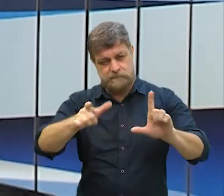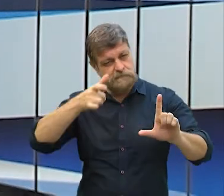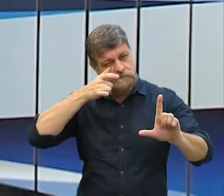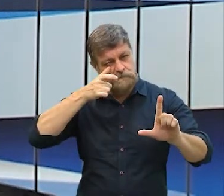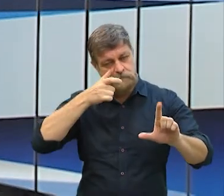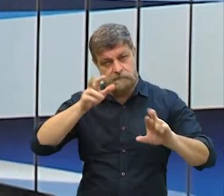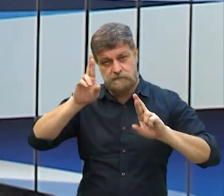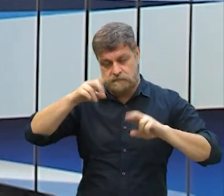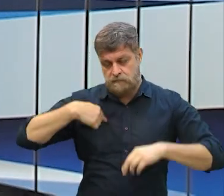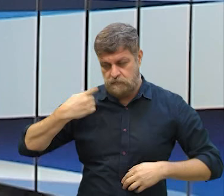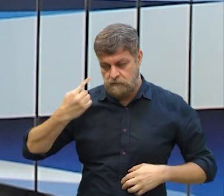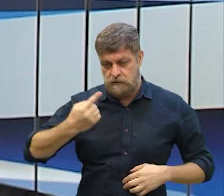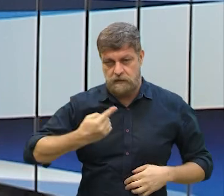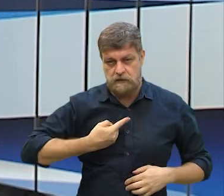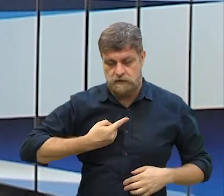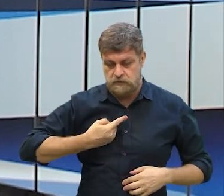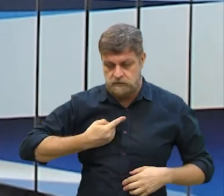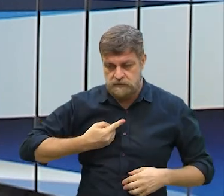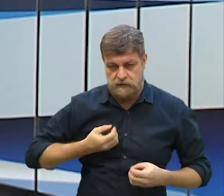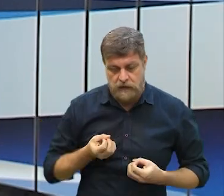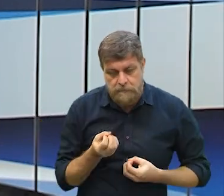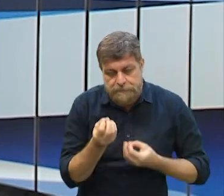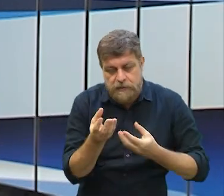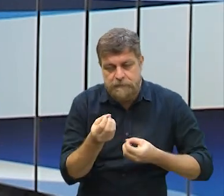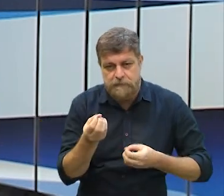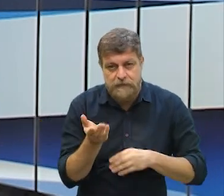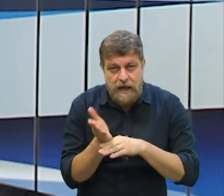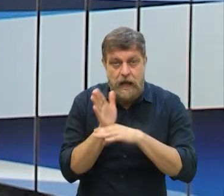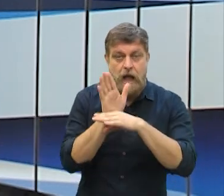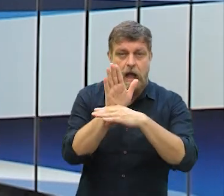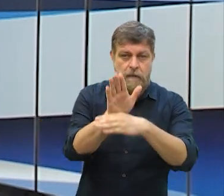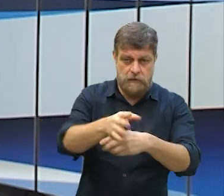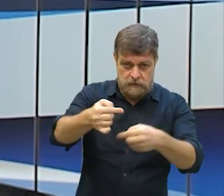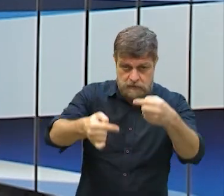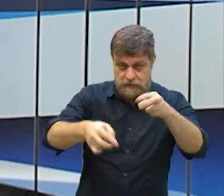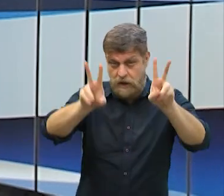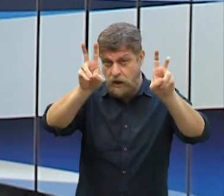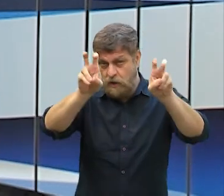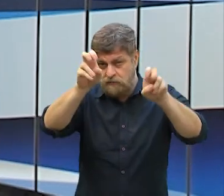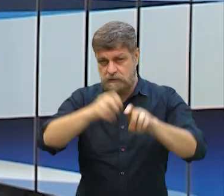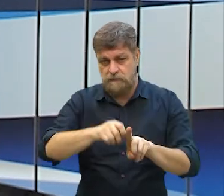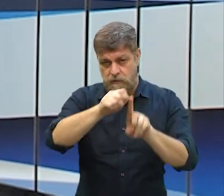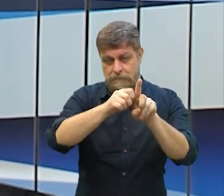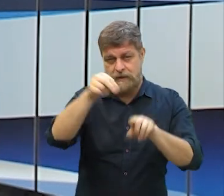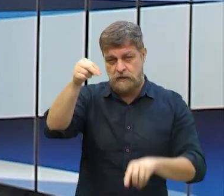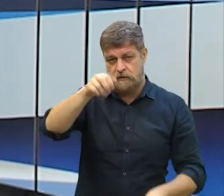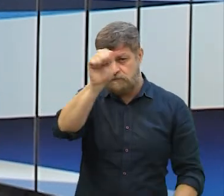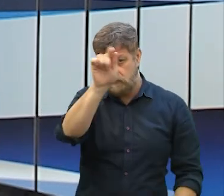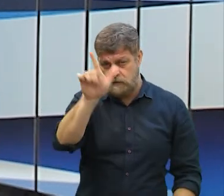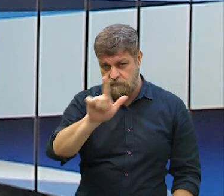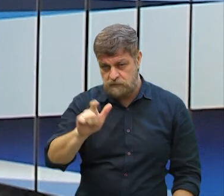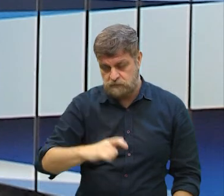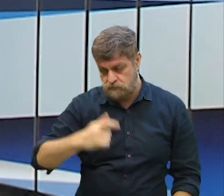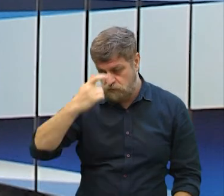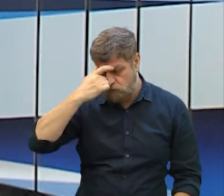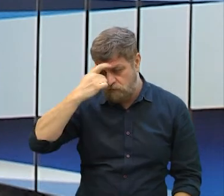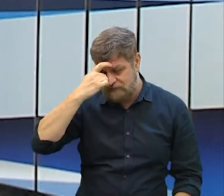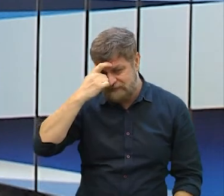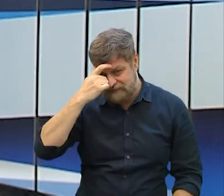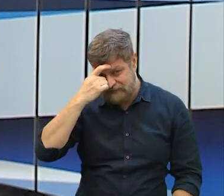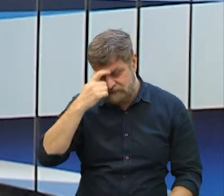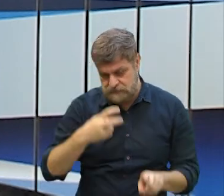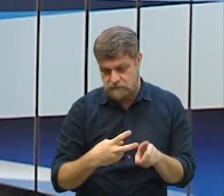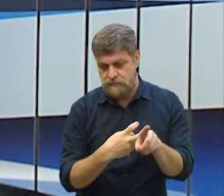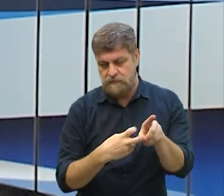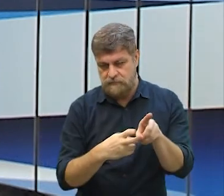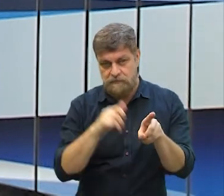sua audiência. Espero que a gente tenha contribuído para este debate em relação ao Novembro Azul, mês de combate